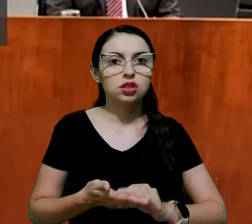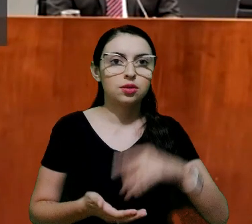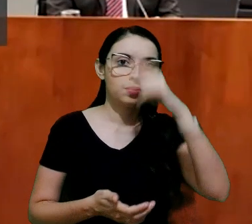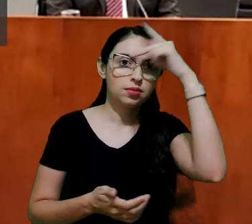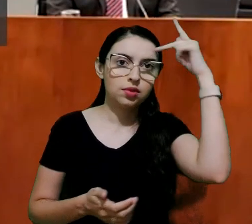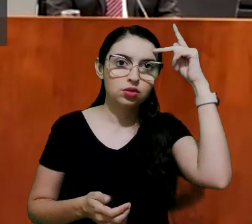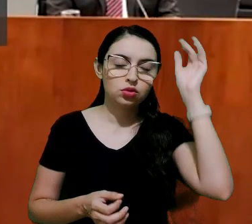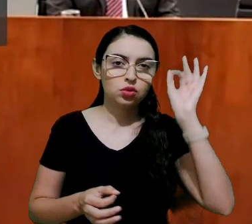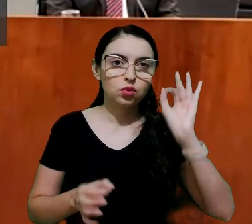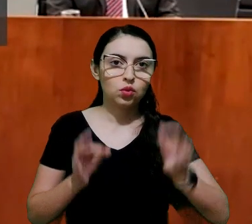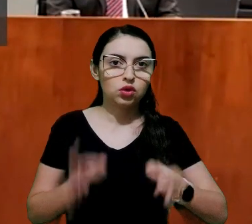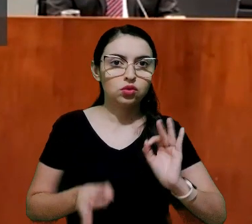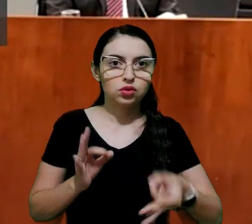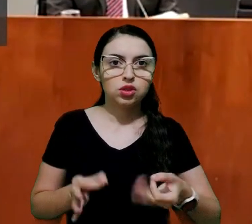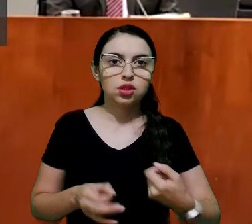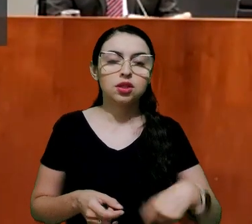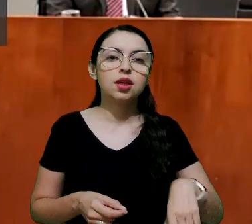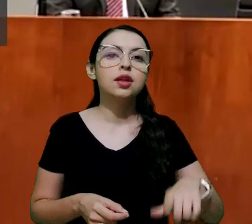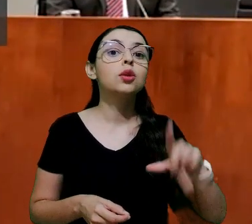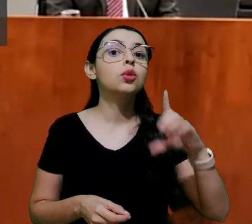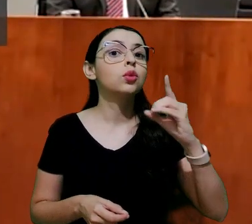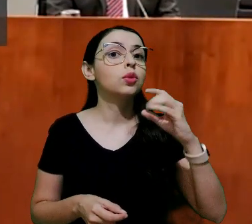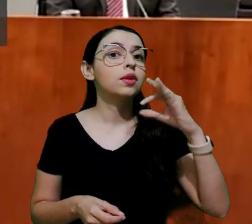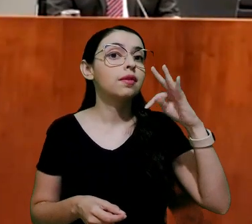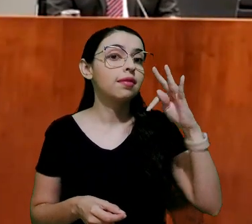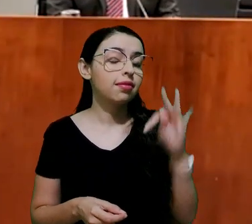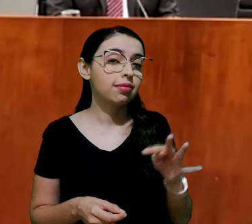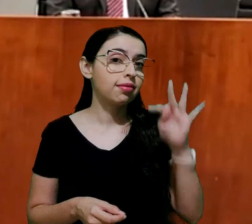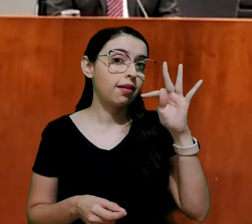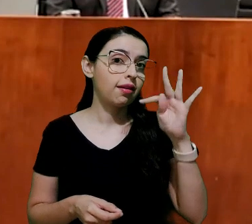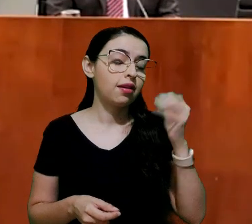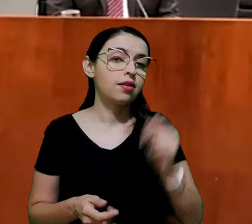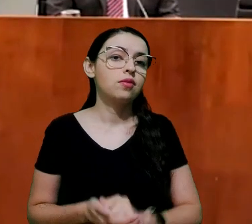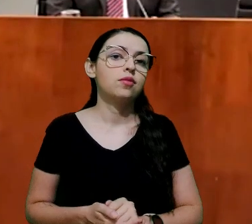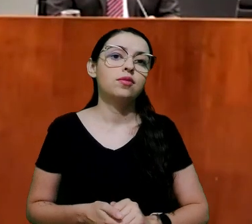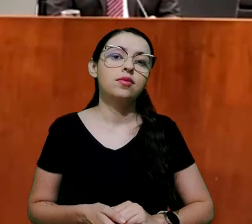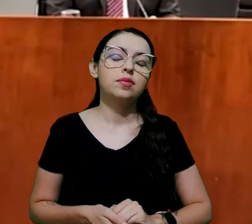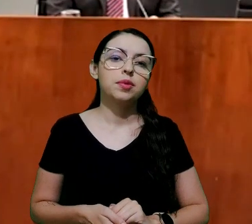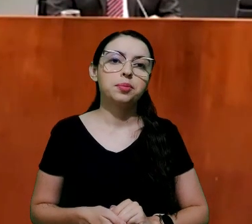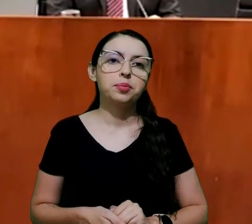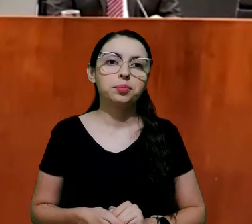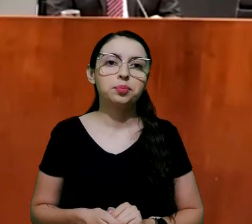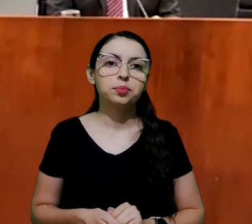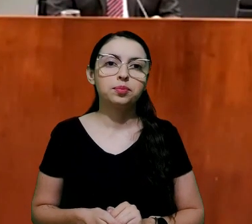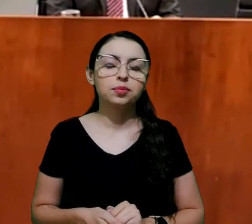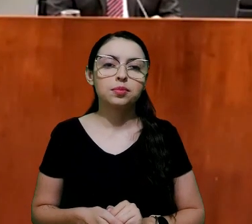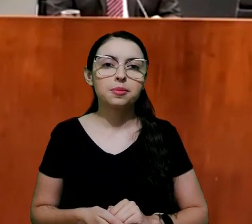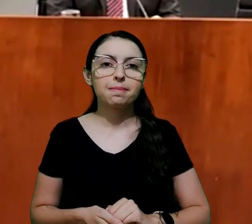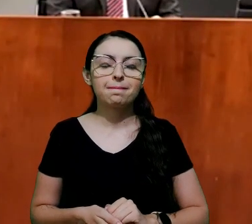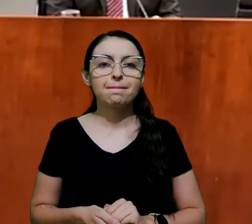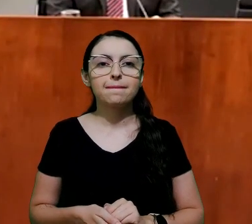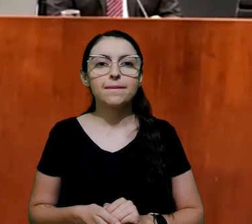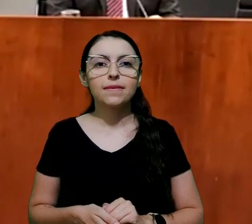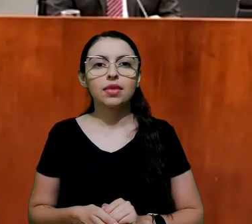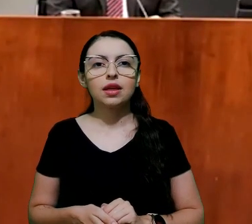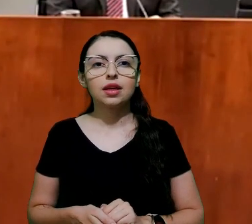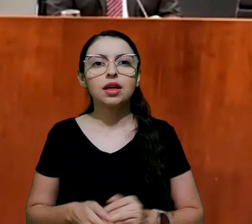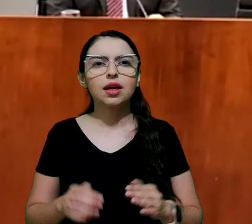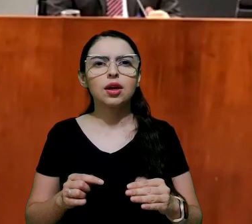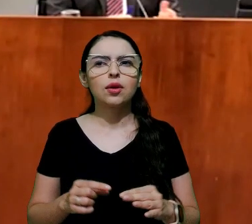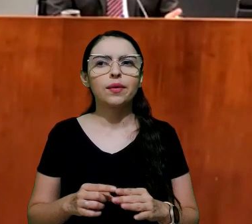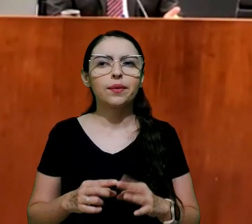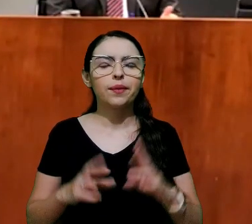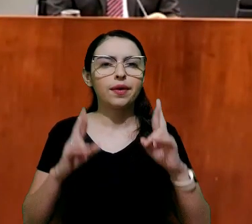Alexandre, que é titular, Alexandre Árcaro, que é titular do